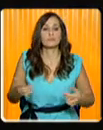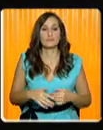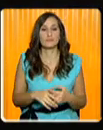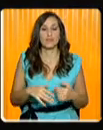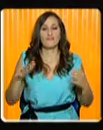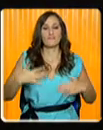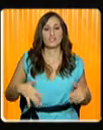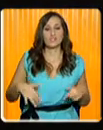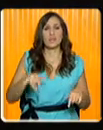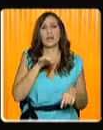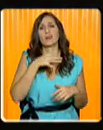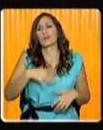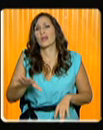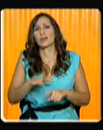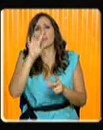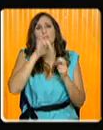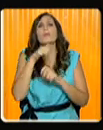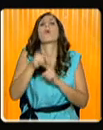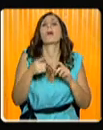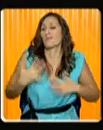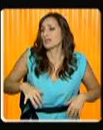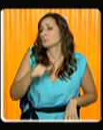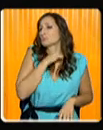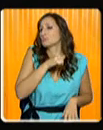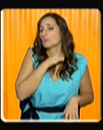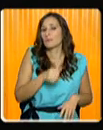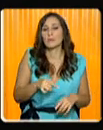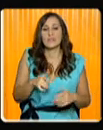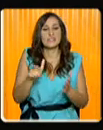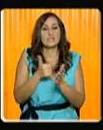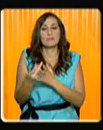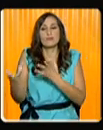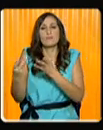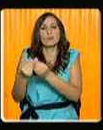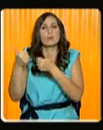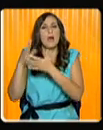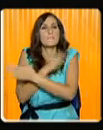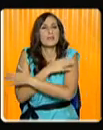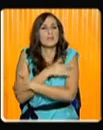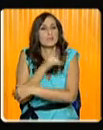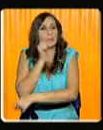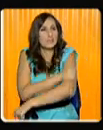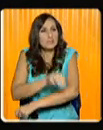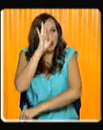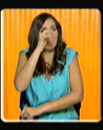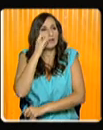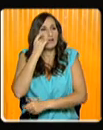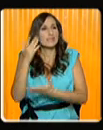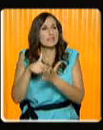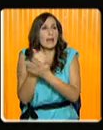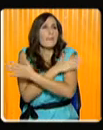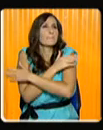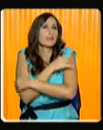E vestia-se como queria e então? E dava-se muito bem com os rapazes, sabem estas que se dão muito bem com